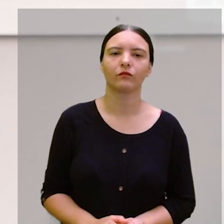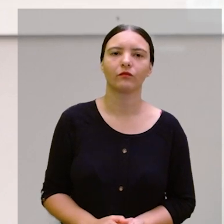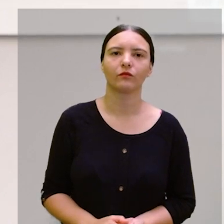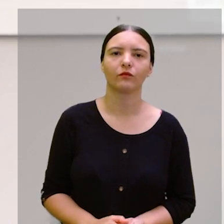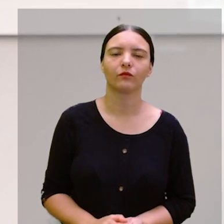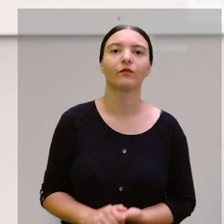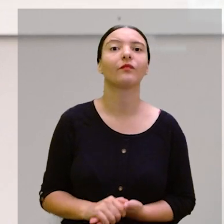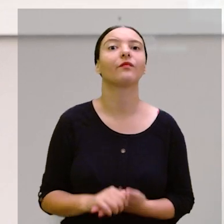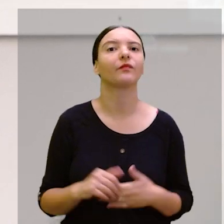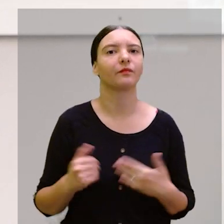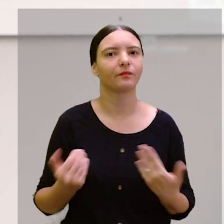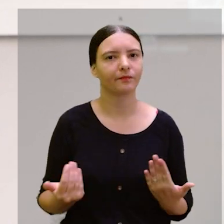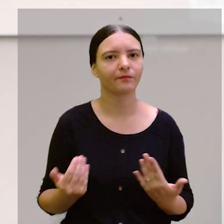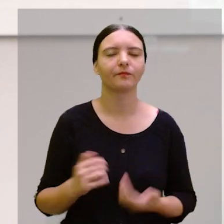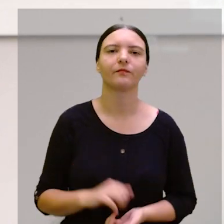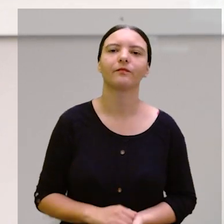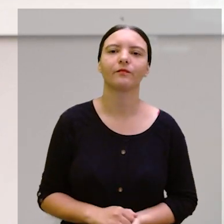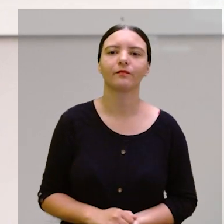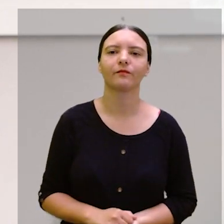E aí,